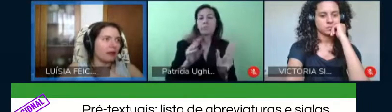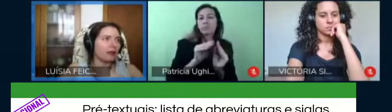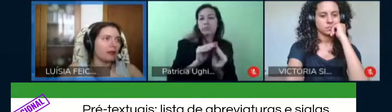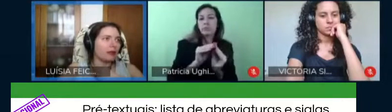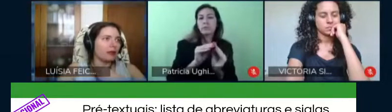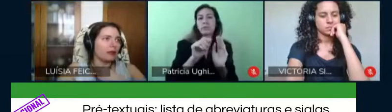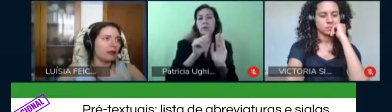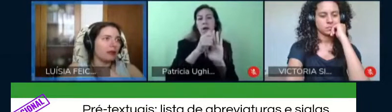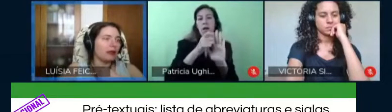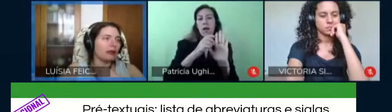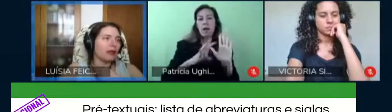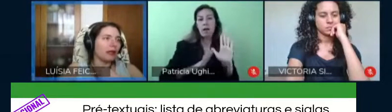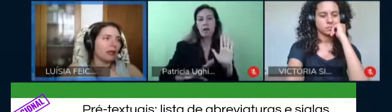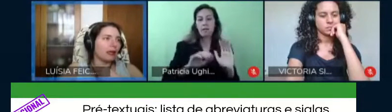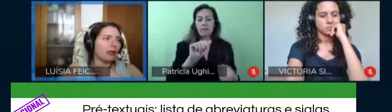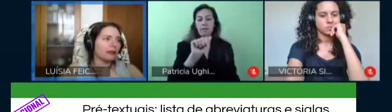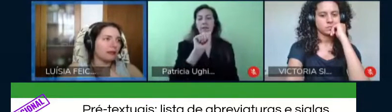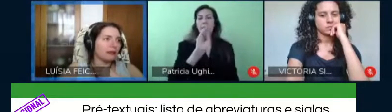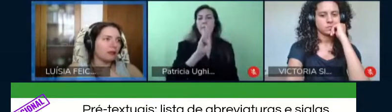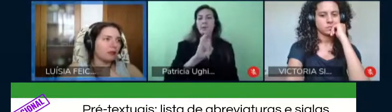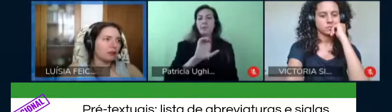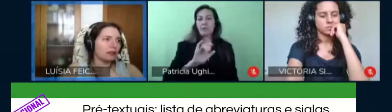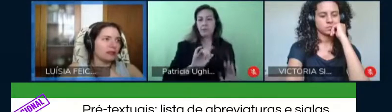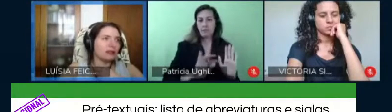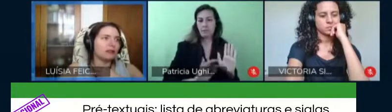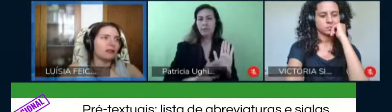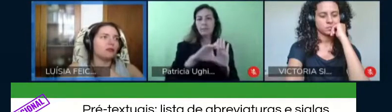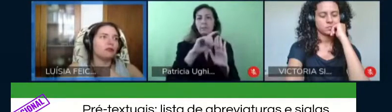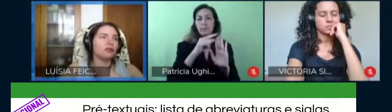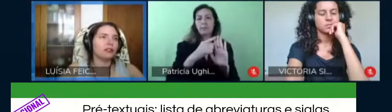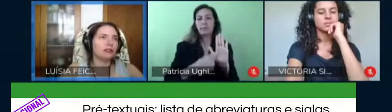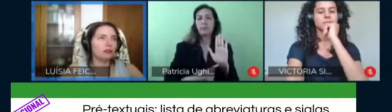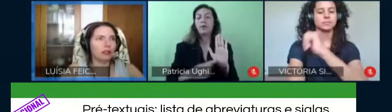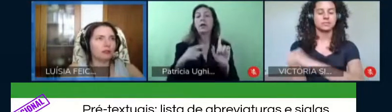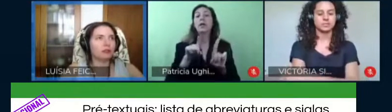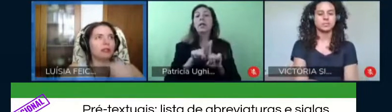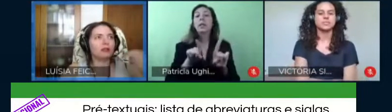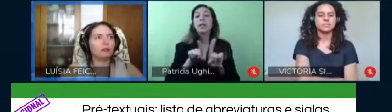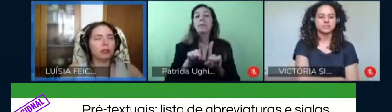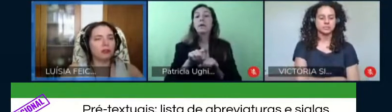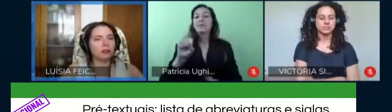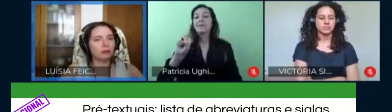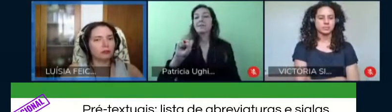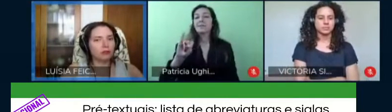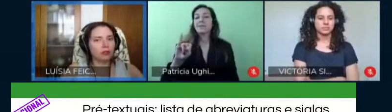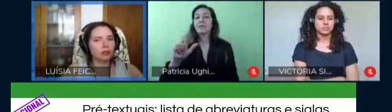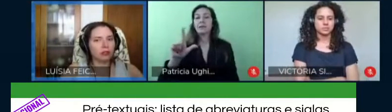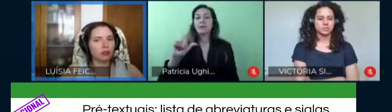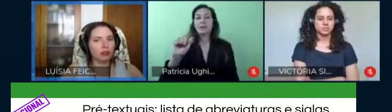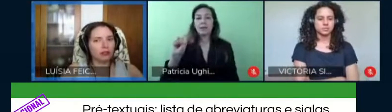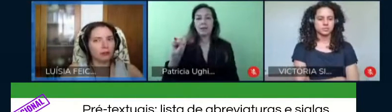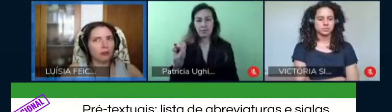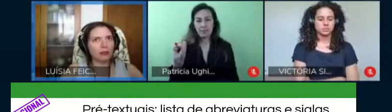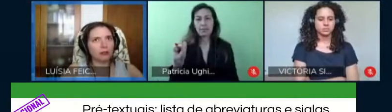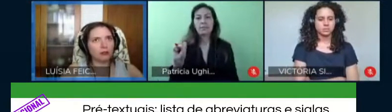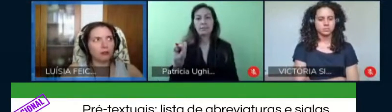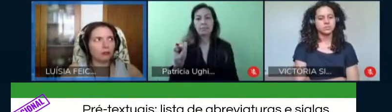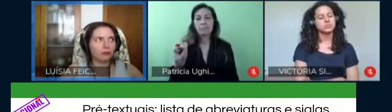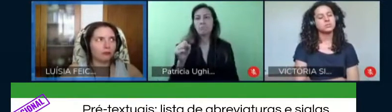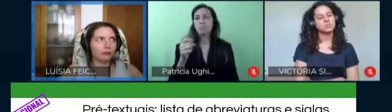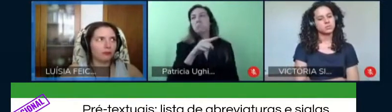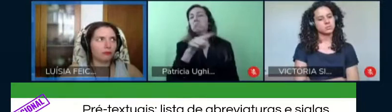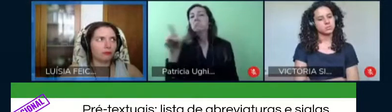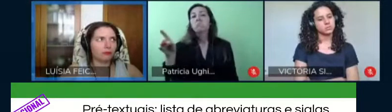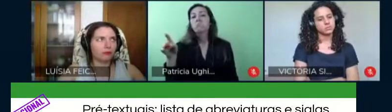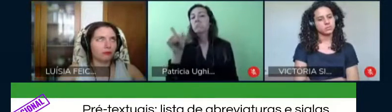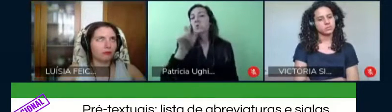alfabética, e a ideia é que as abreviaturas e siglas que tu utiliza no texto, que não sejam de